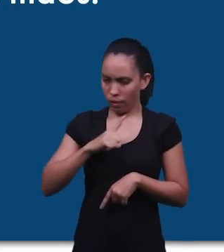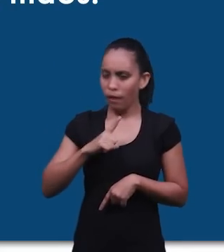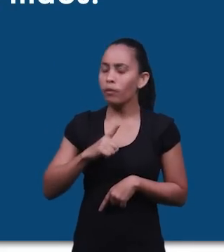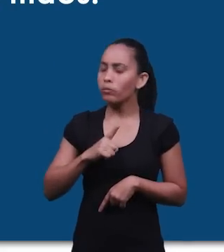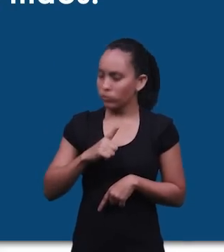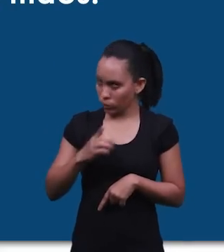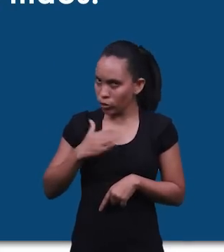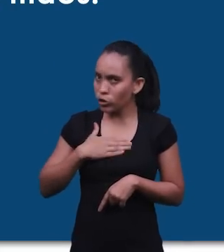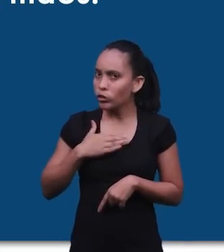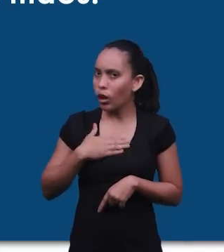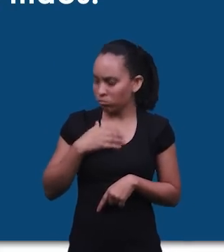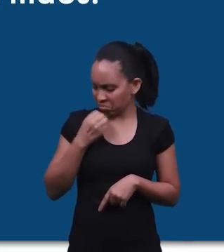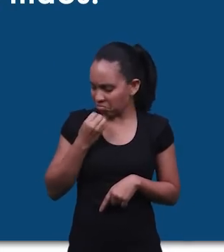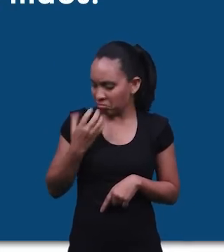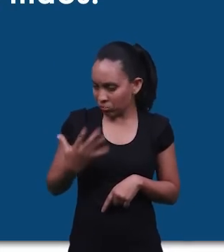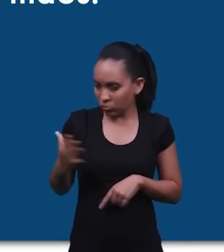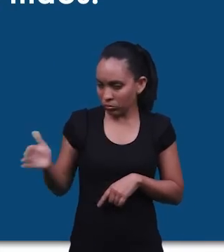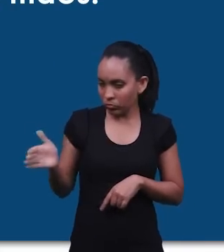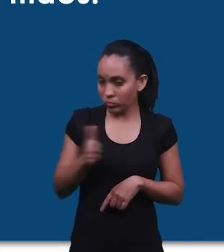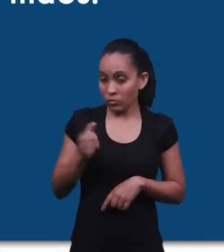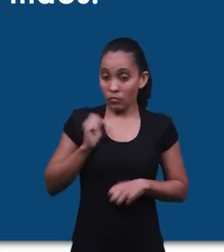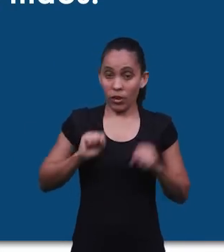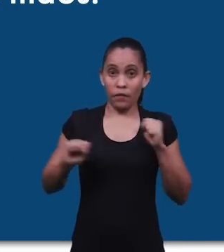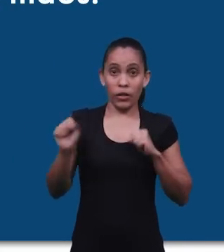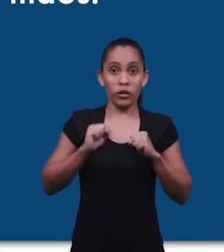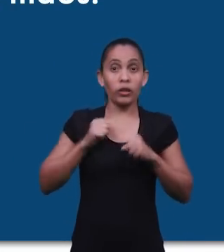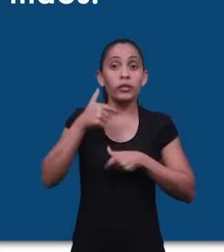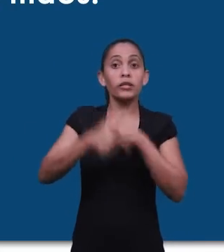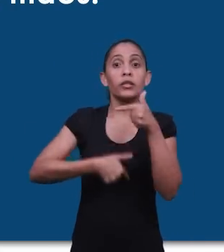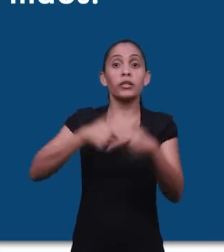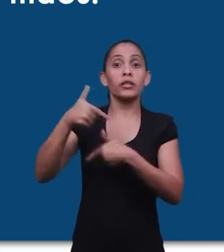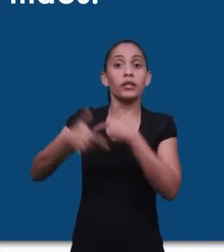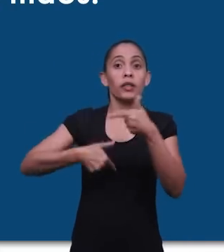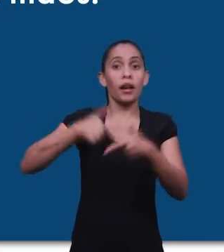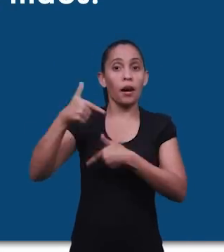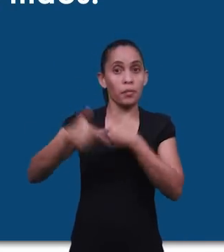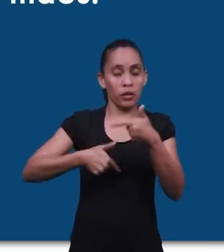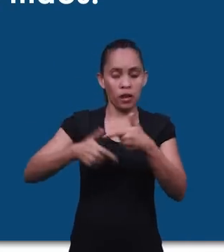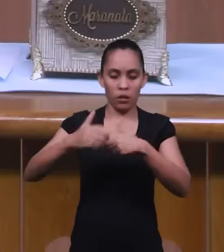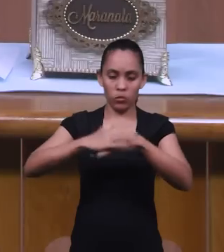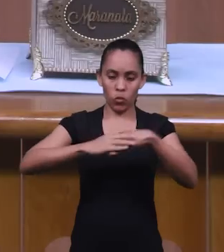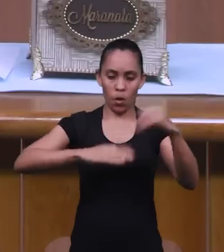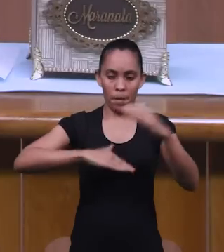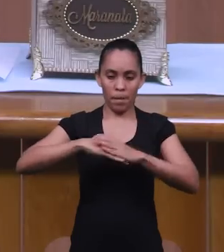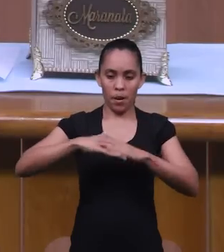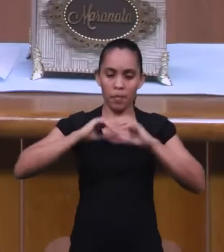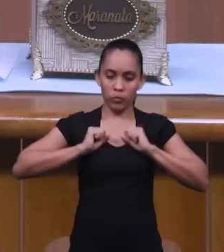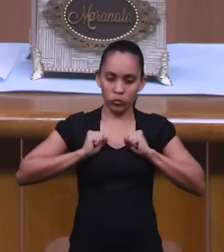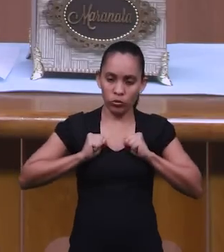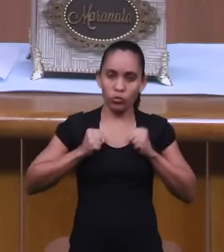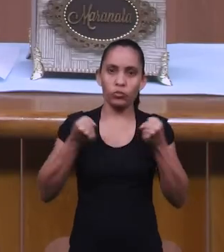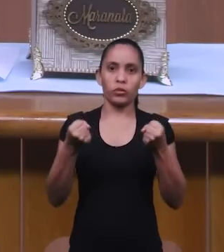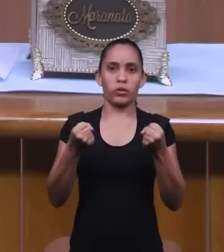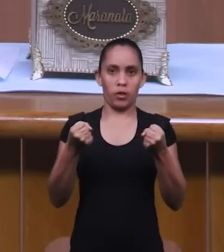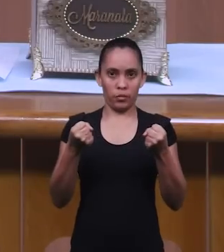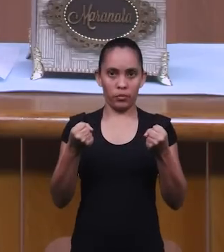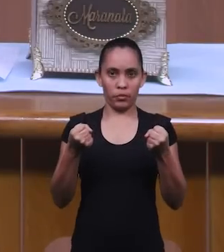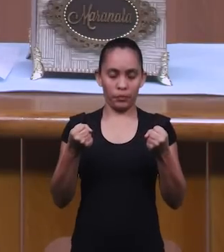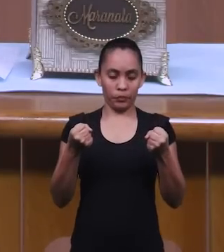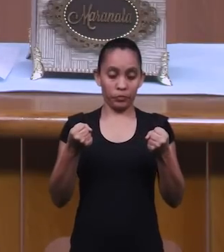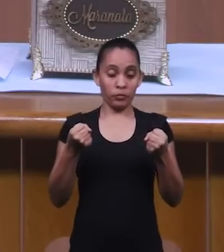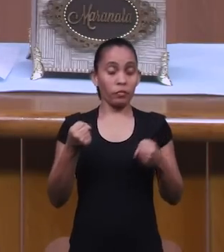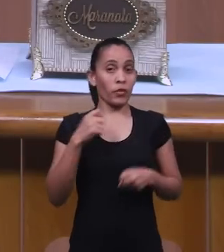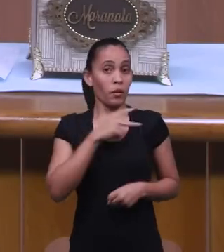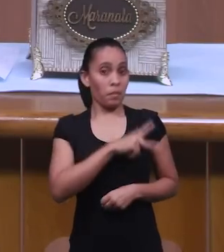E outro texto, e nos afadigamos trabalhando com as nossas próprias mãos. É lícito, mas Paulo abdicou.